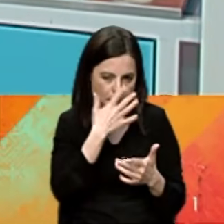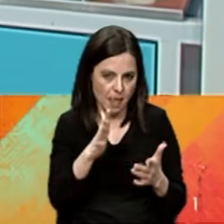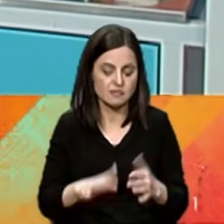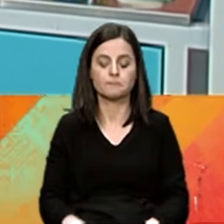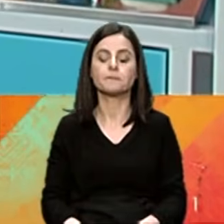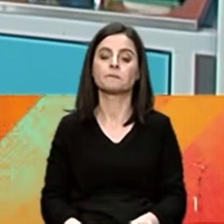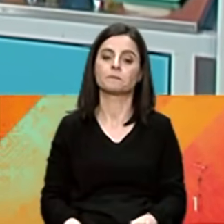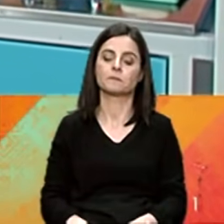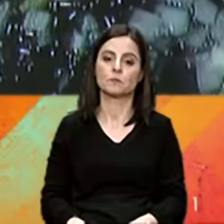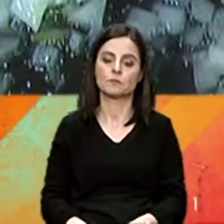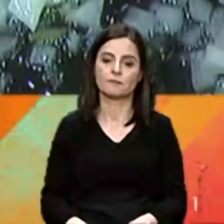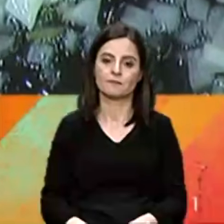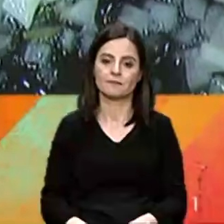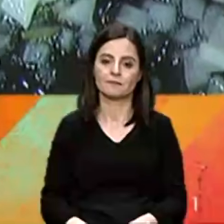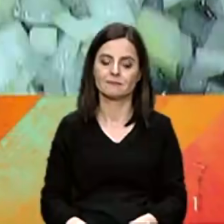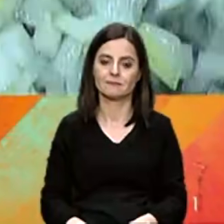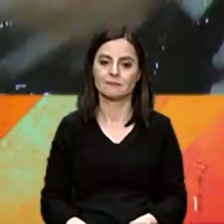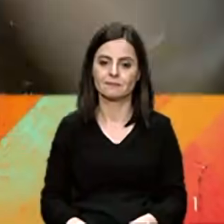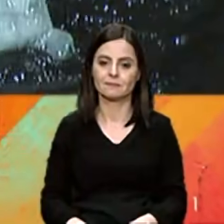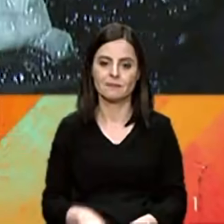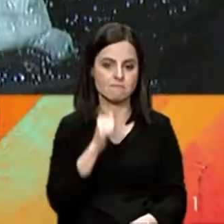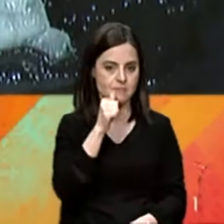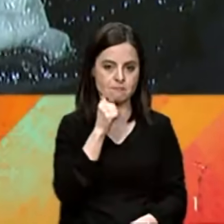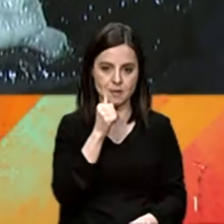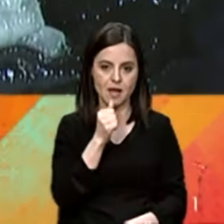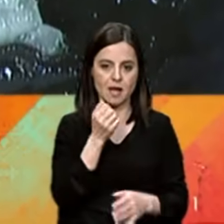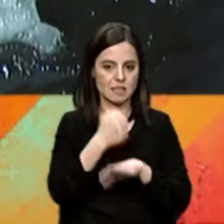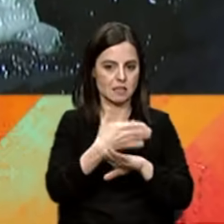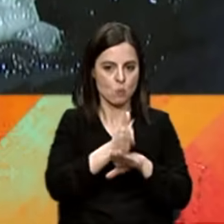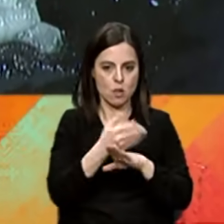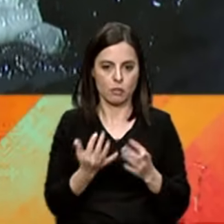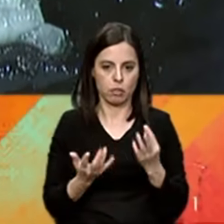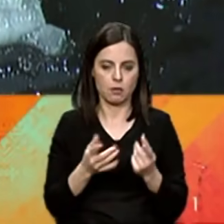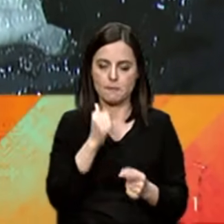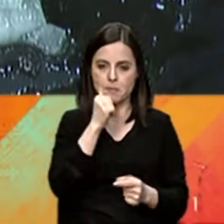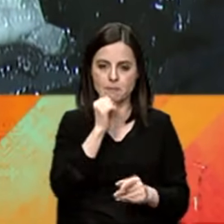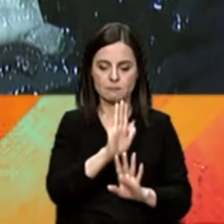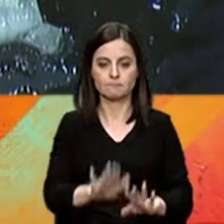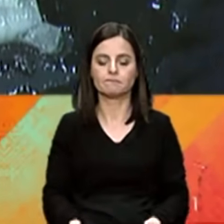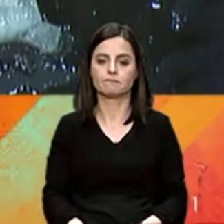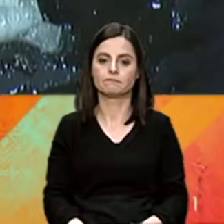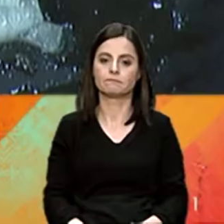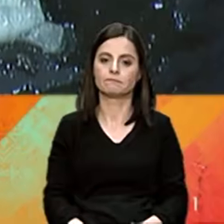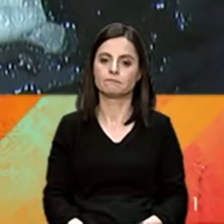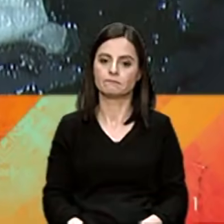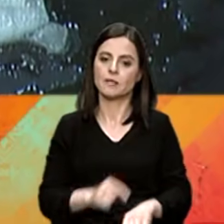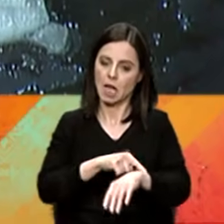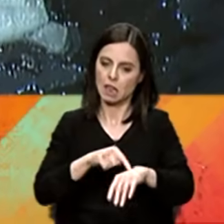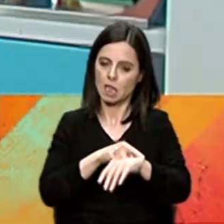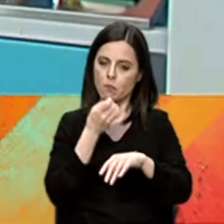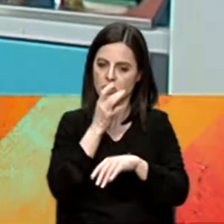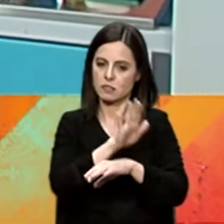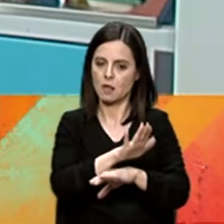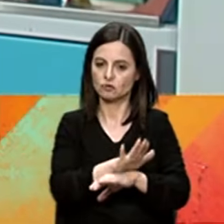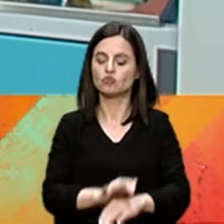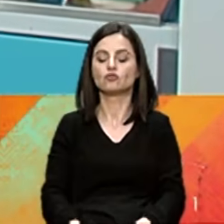o... Ainda não começou a estalar. Sim, mas eu vou pôr mais então, assim, dar-lhe aqui um bocadinho mais de tempo, não é? Pronto, então já